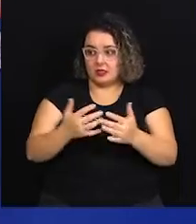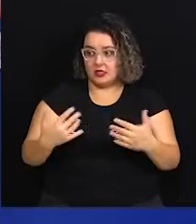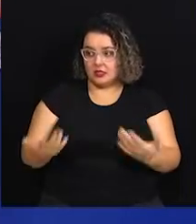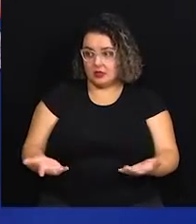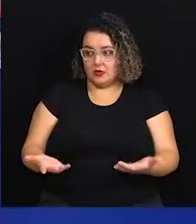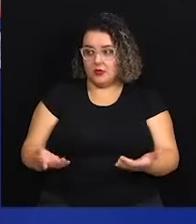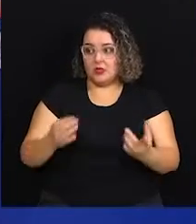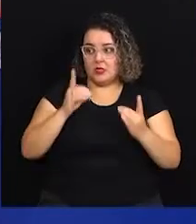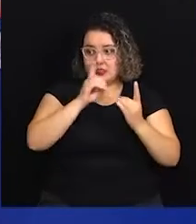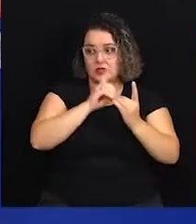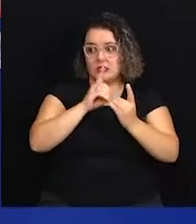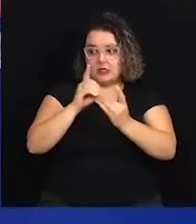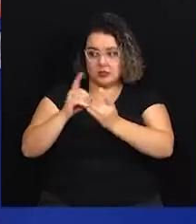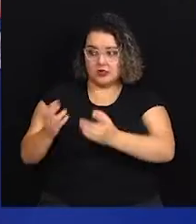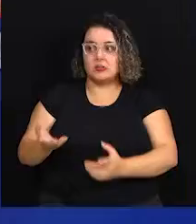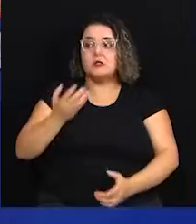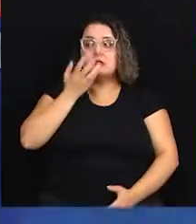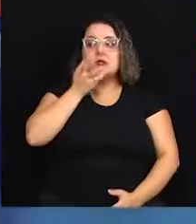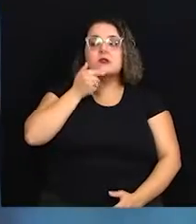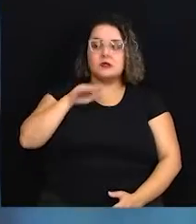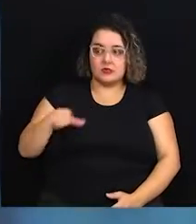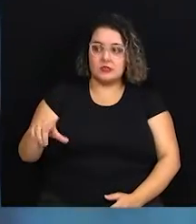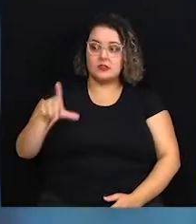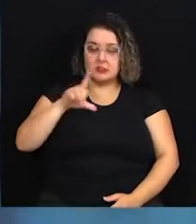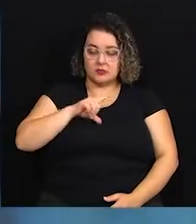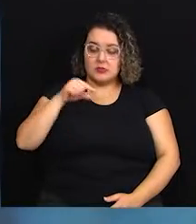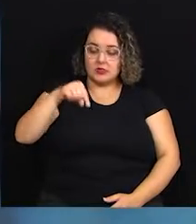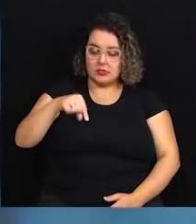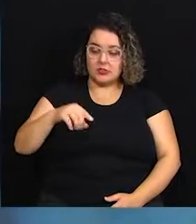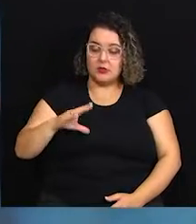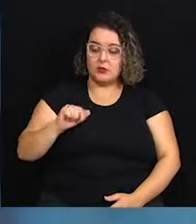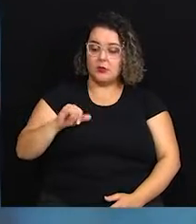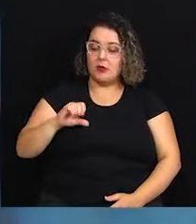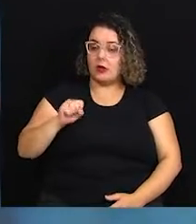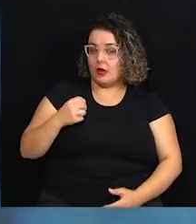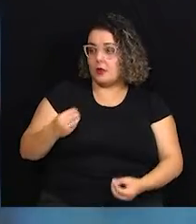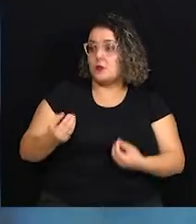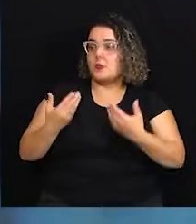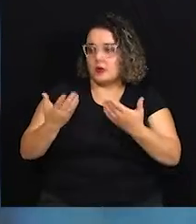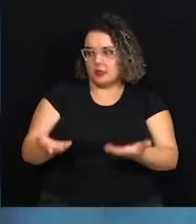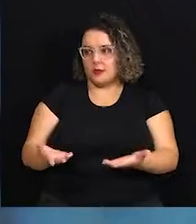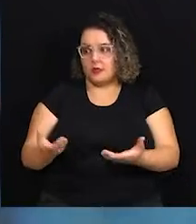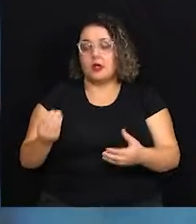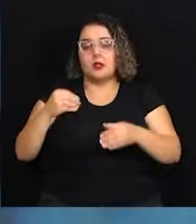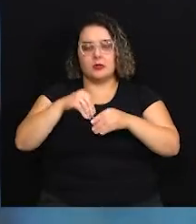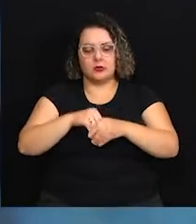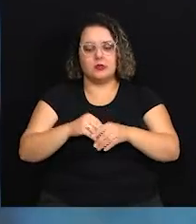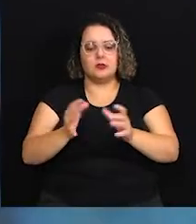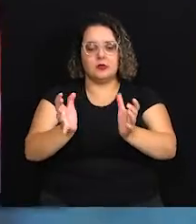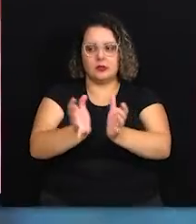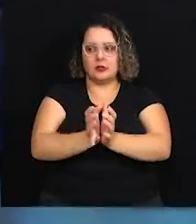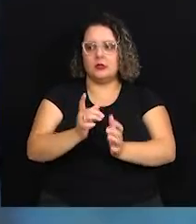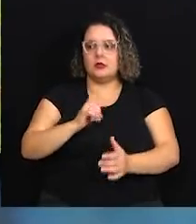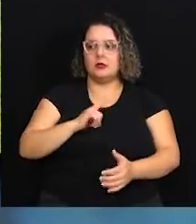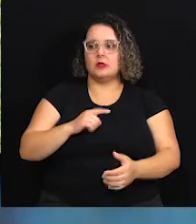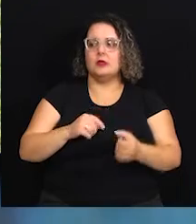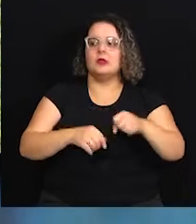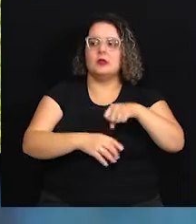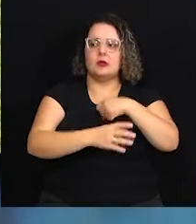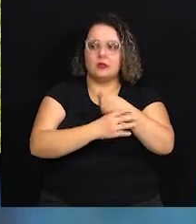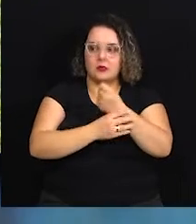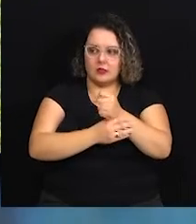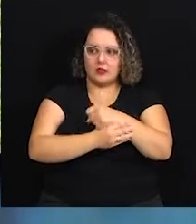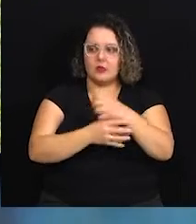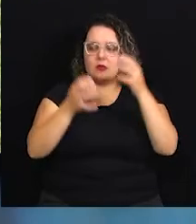quais atendimentos essa criança vai ter aqui no CAIS, né? O que o CAIS vai oferecer. Dentro da equipe, a gente tem a fisioterapeuta,